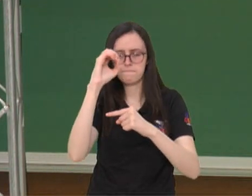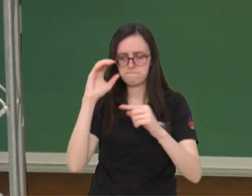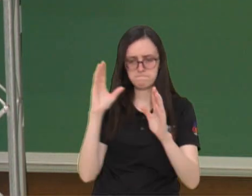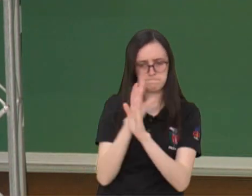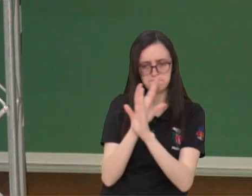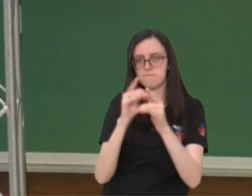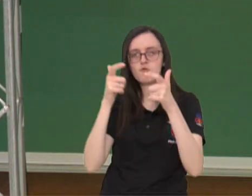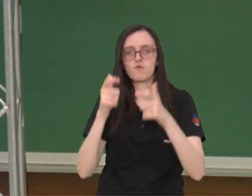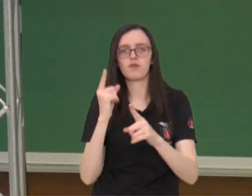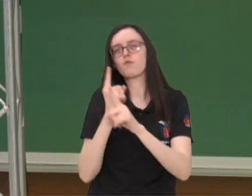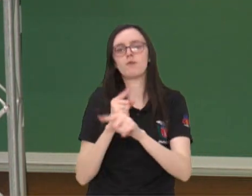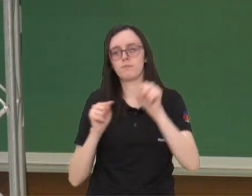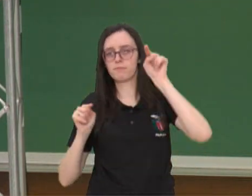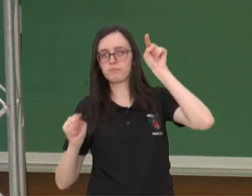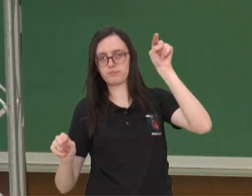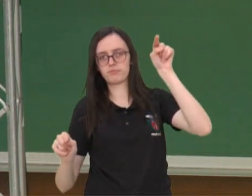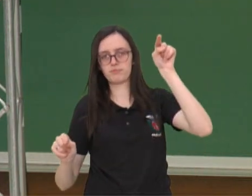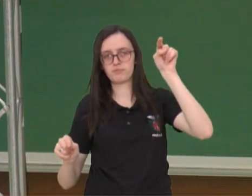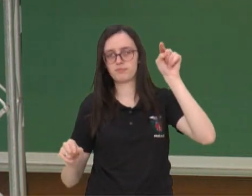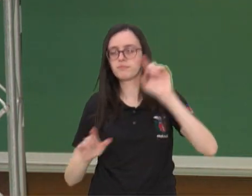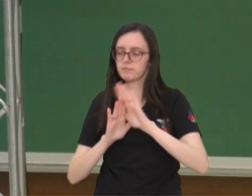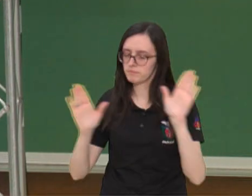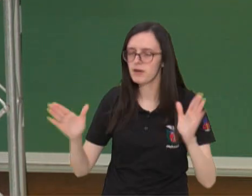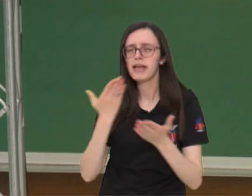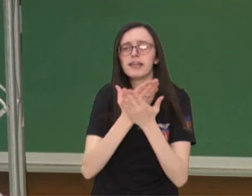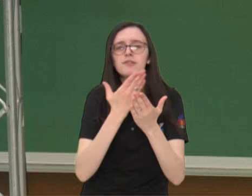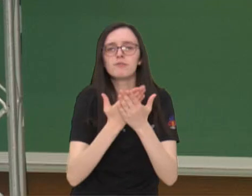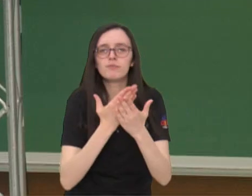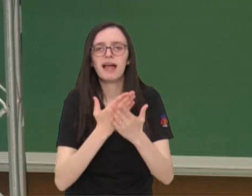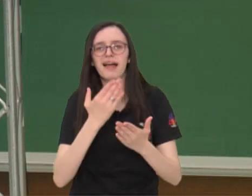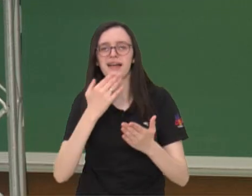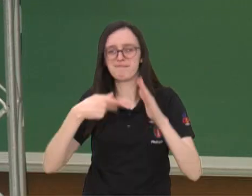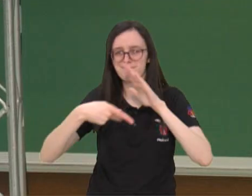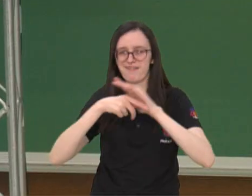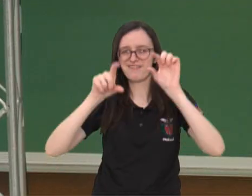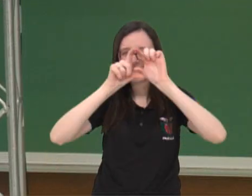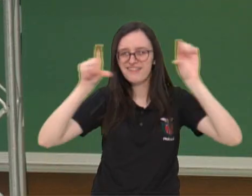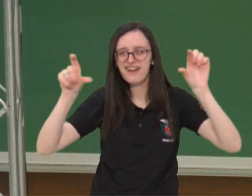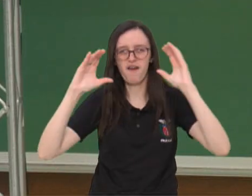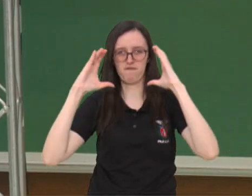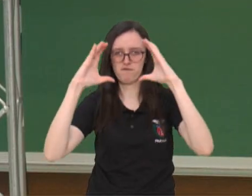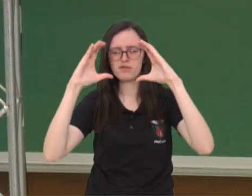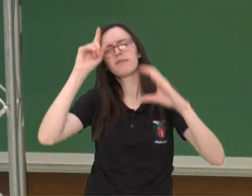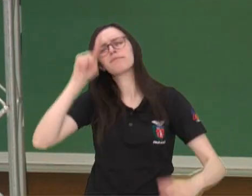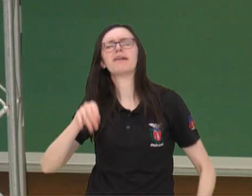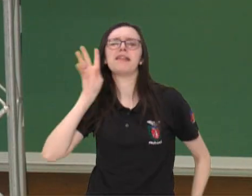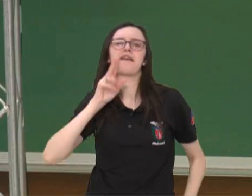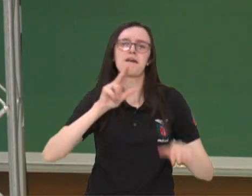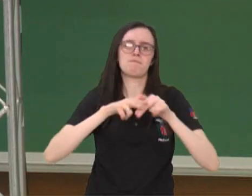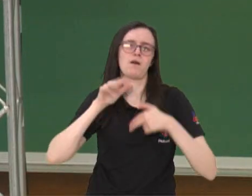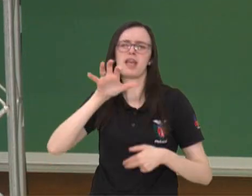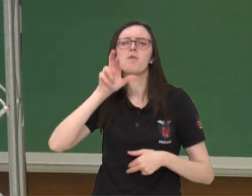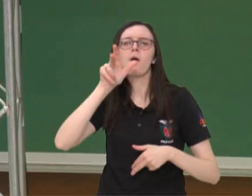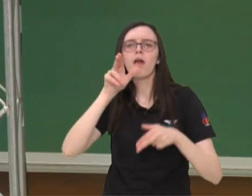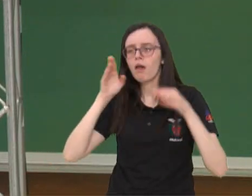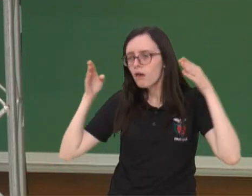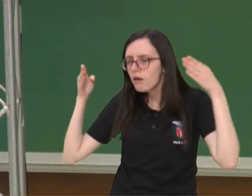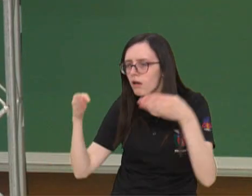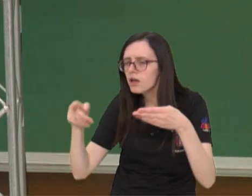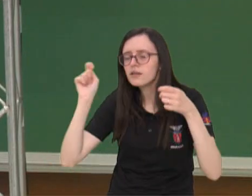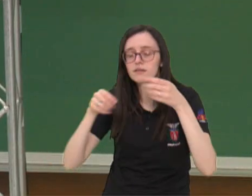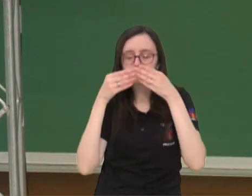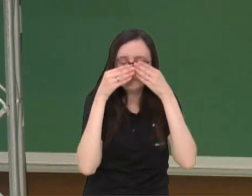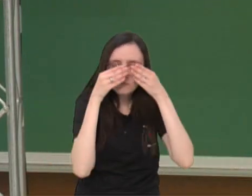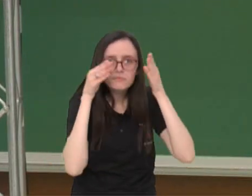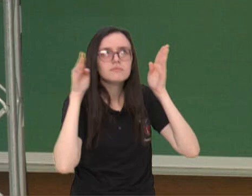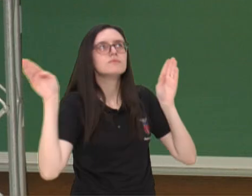dois pontos de intersecção. Estudar função é muito legal por causa disso. Você não se limita apenas ao que você está calculando. Você pode